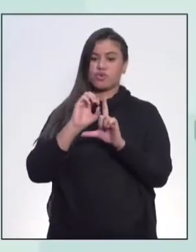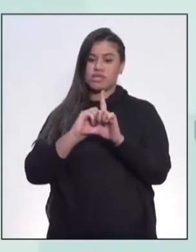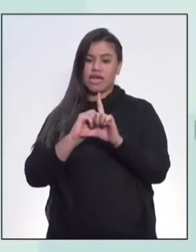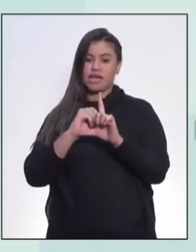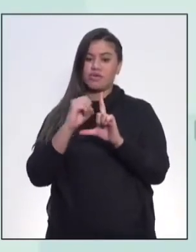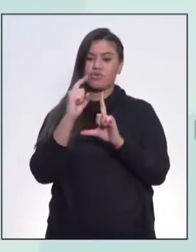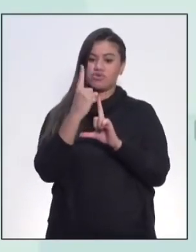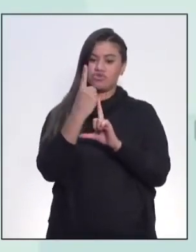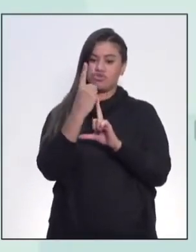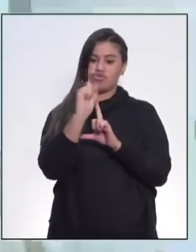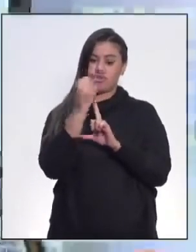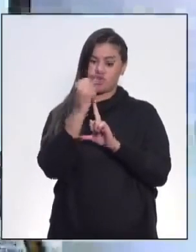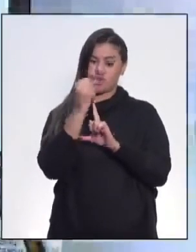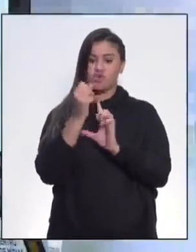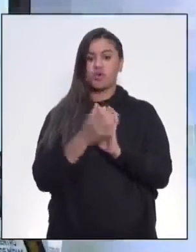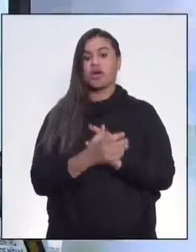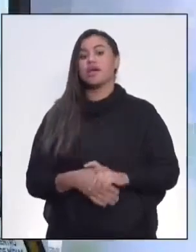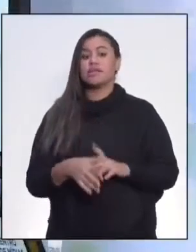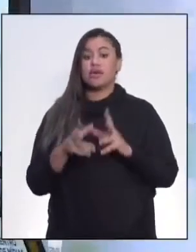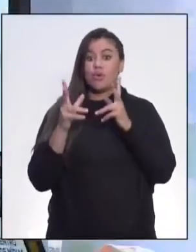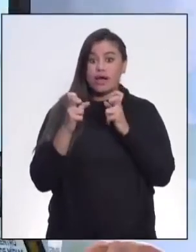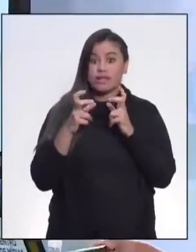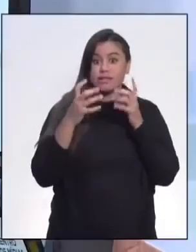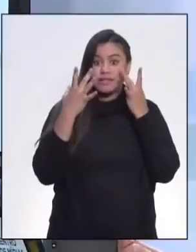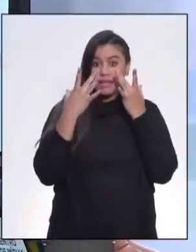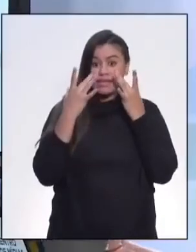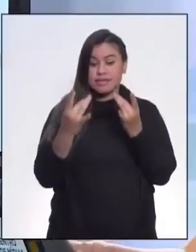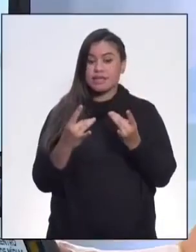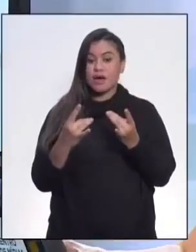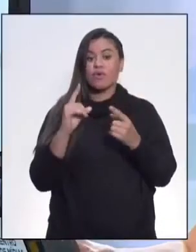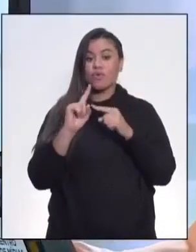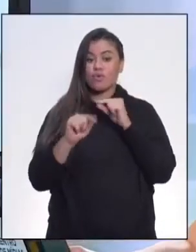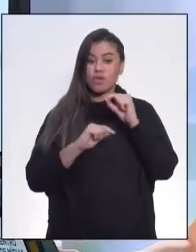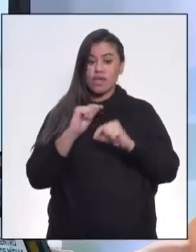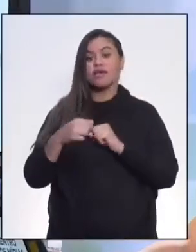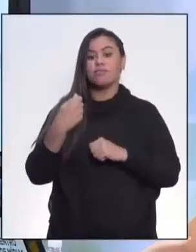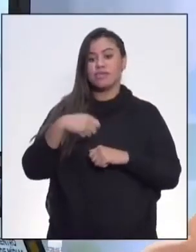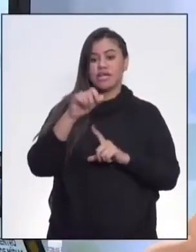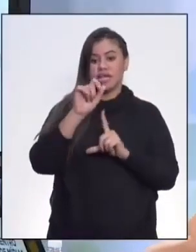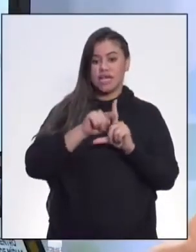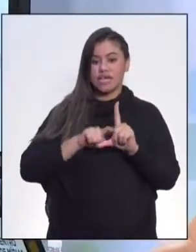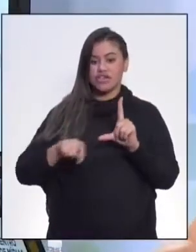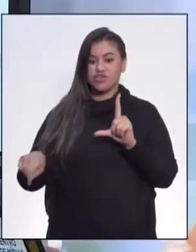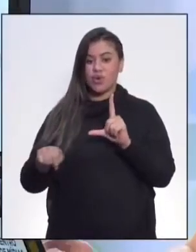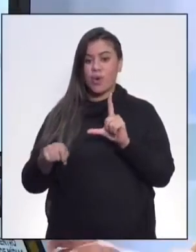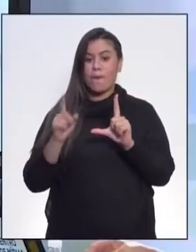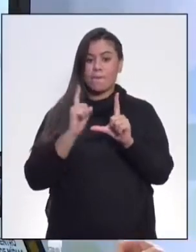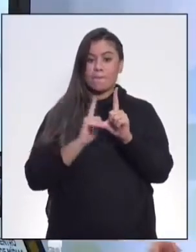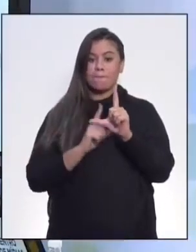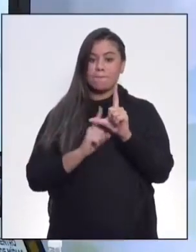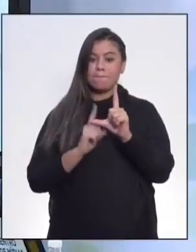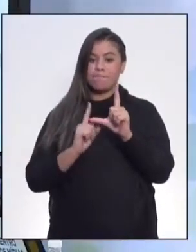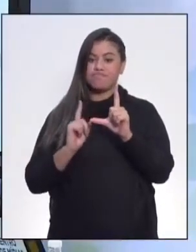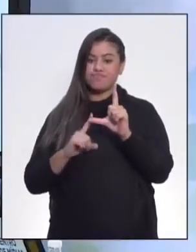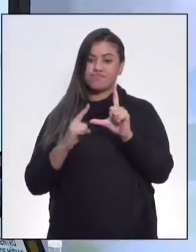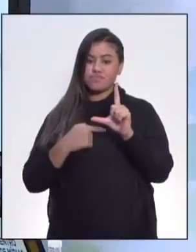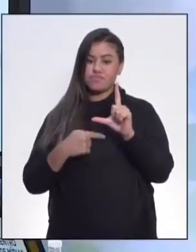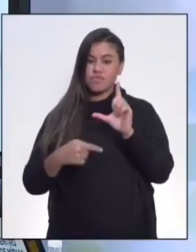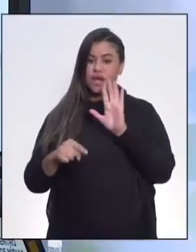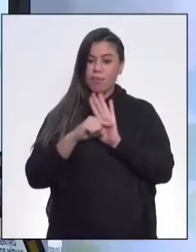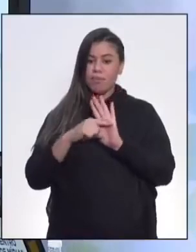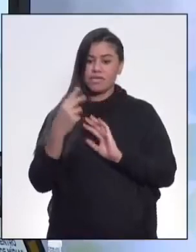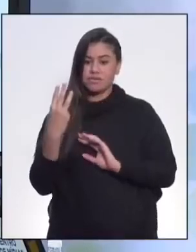preste atenção. Quando você for fazer o esboço desta função, a B, você vai ter que no eixo X marcar o -3 e no eixo Y